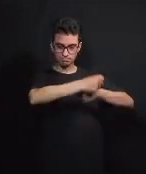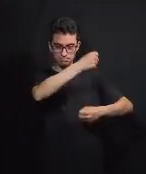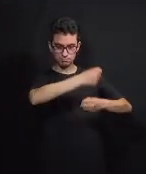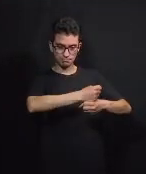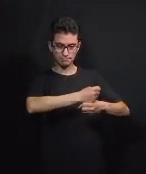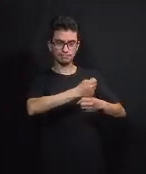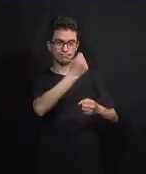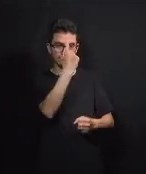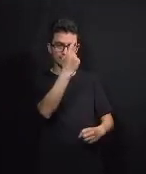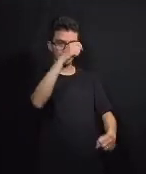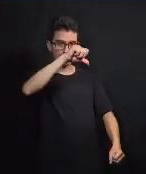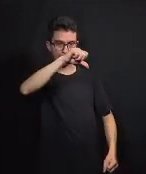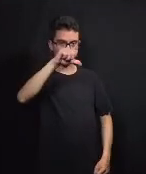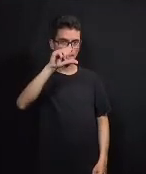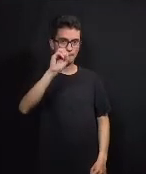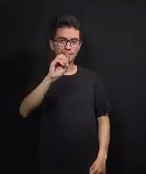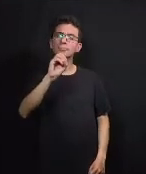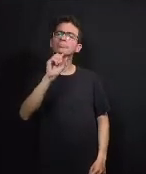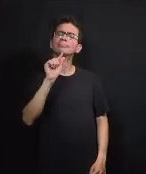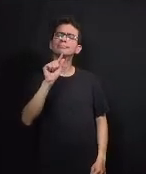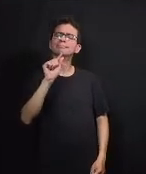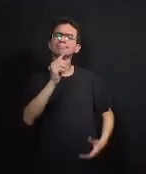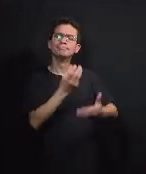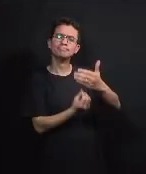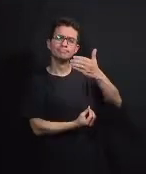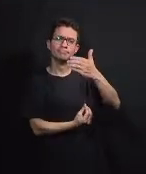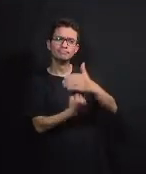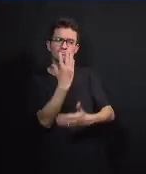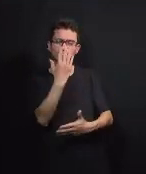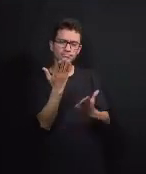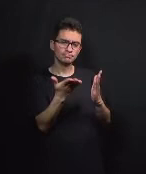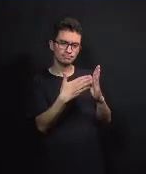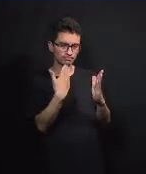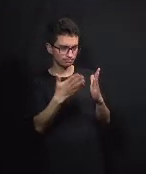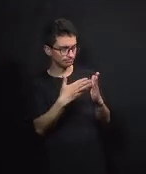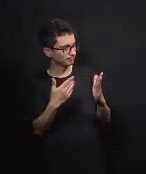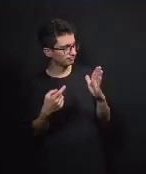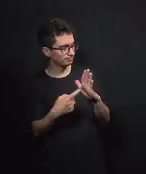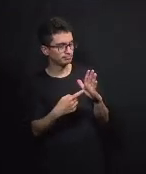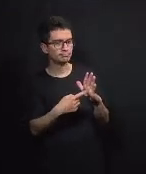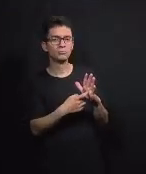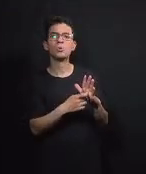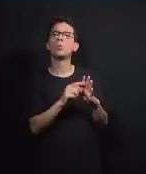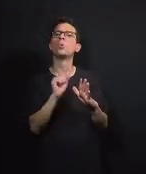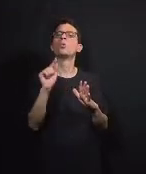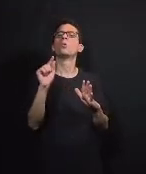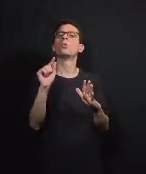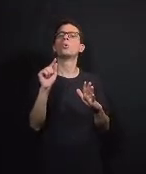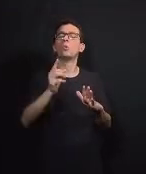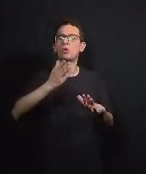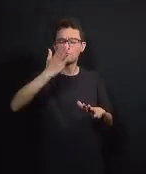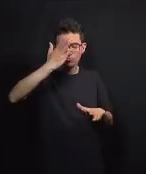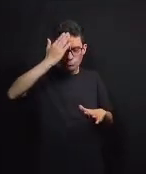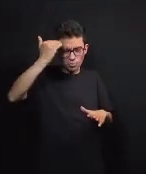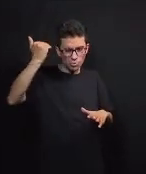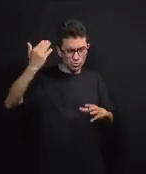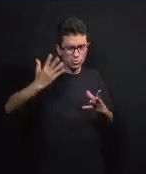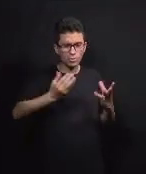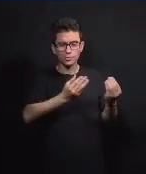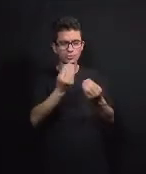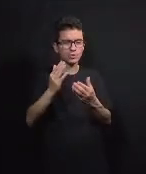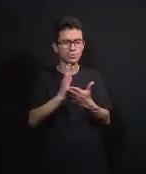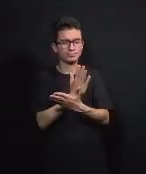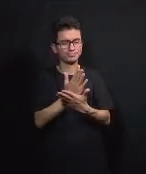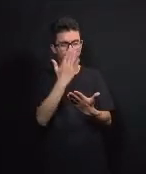data do lançamento de um livro bastante conhecido, hoje